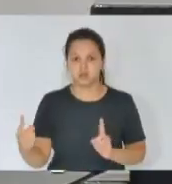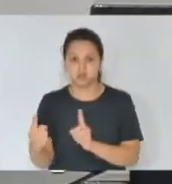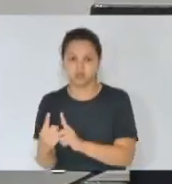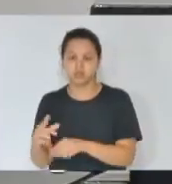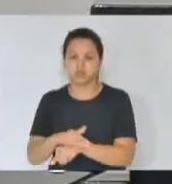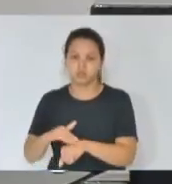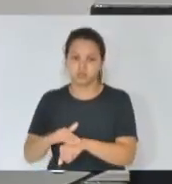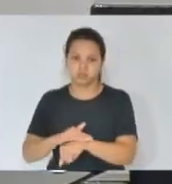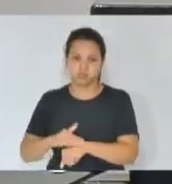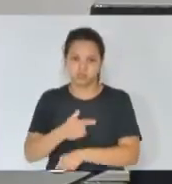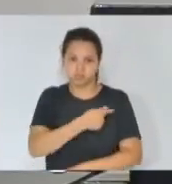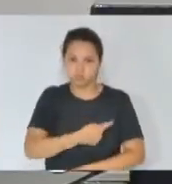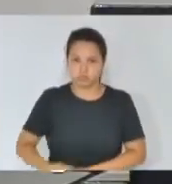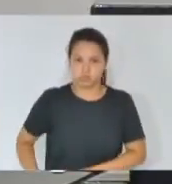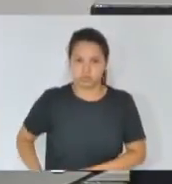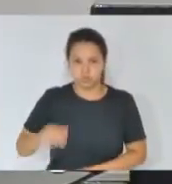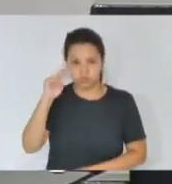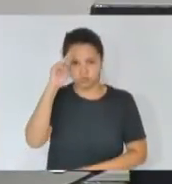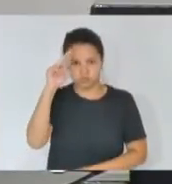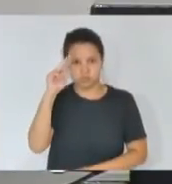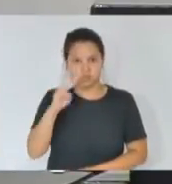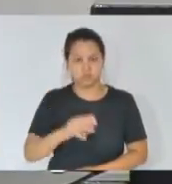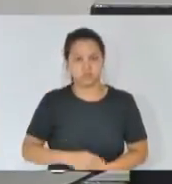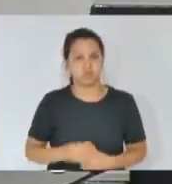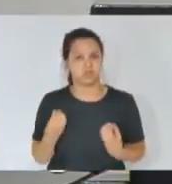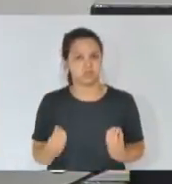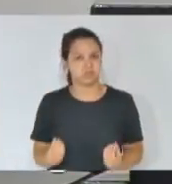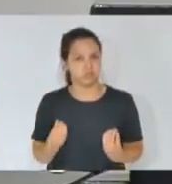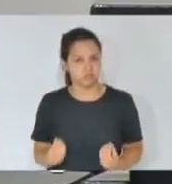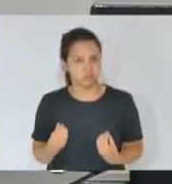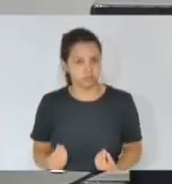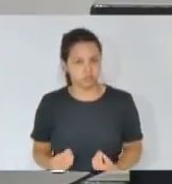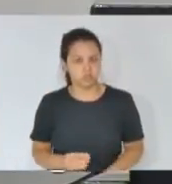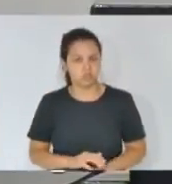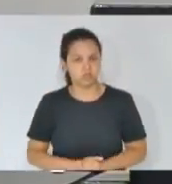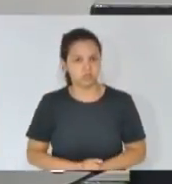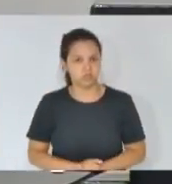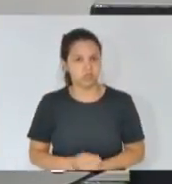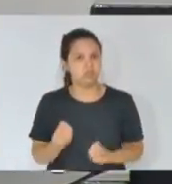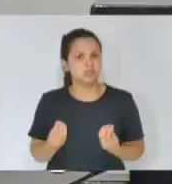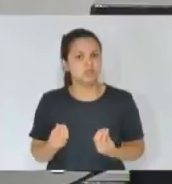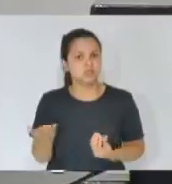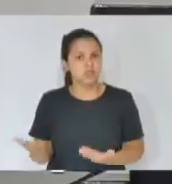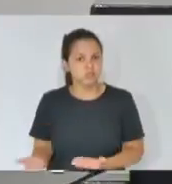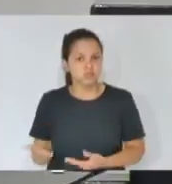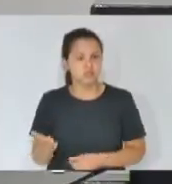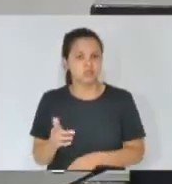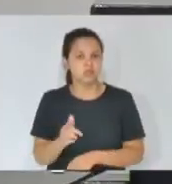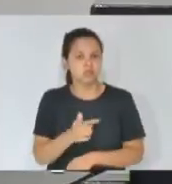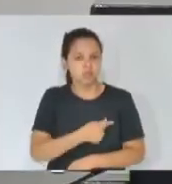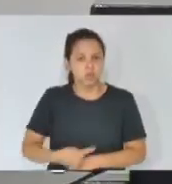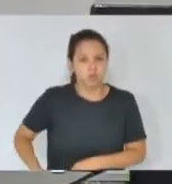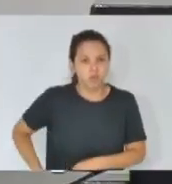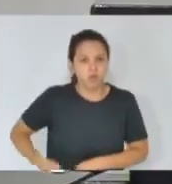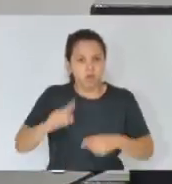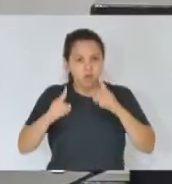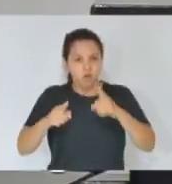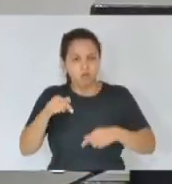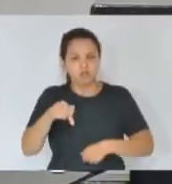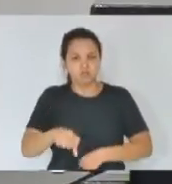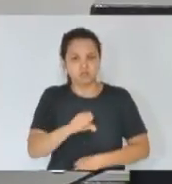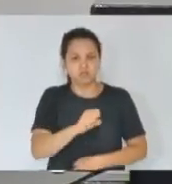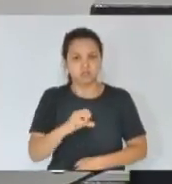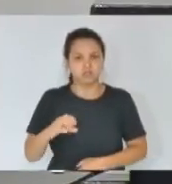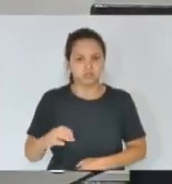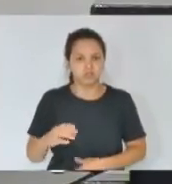Mas onde é que a gente vai parar? Que forma de governar Santa Catarina é essa?